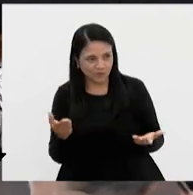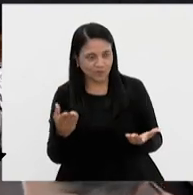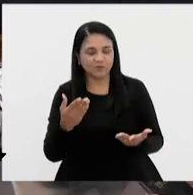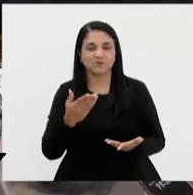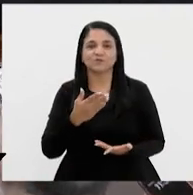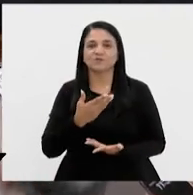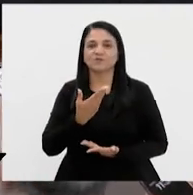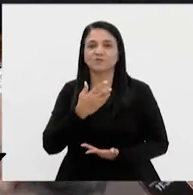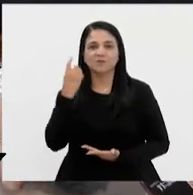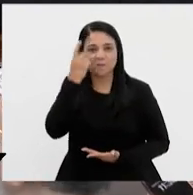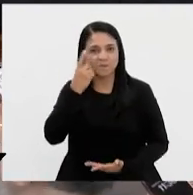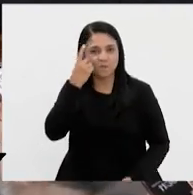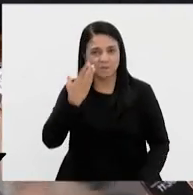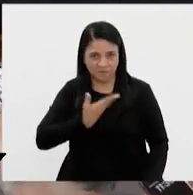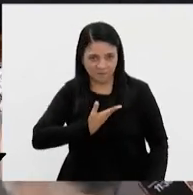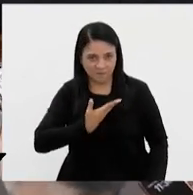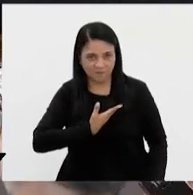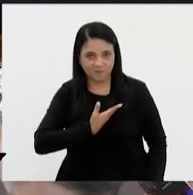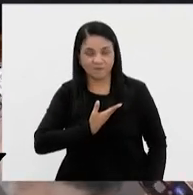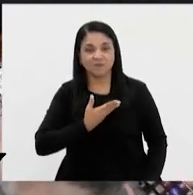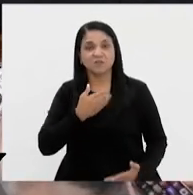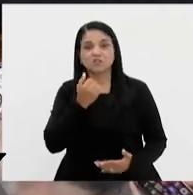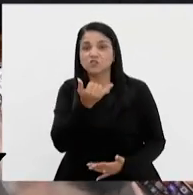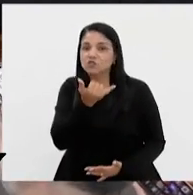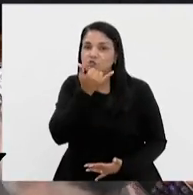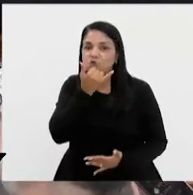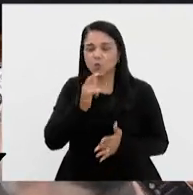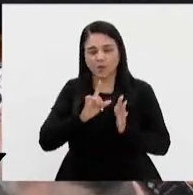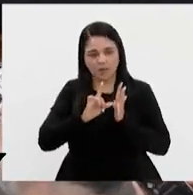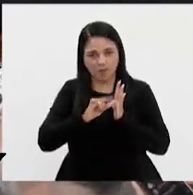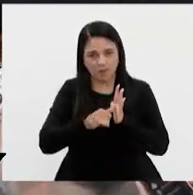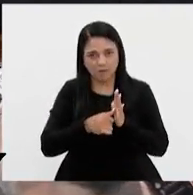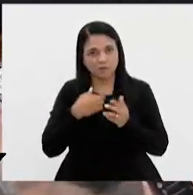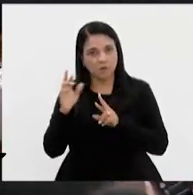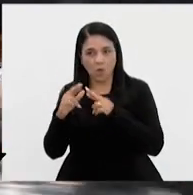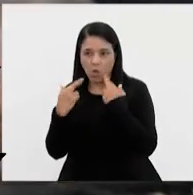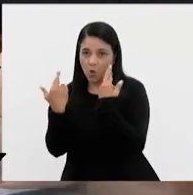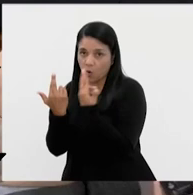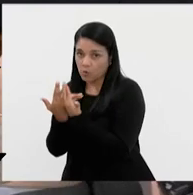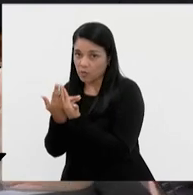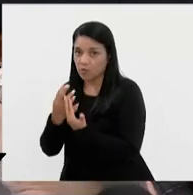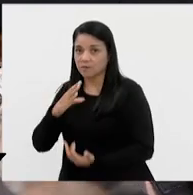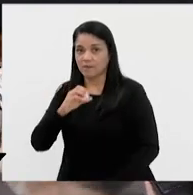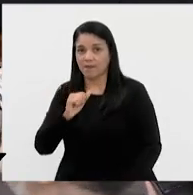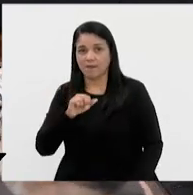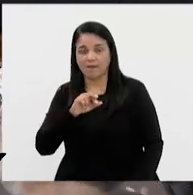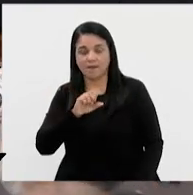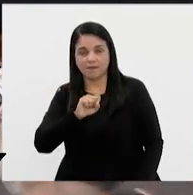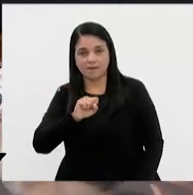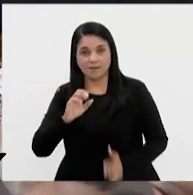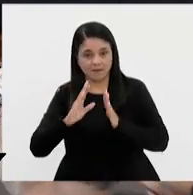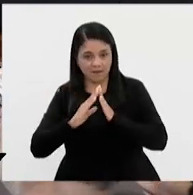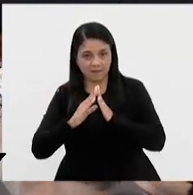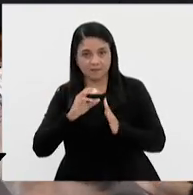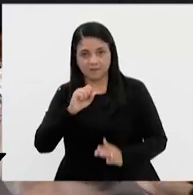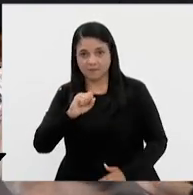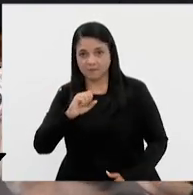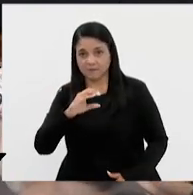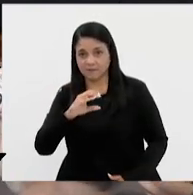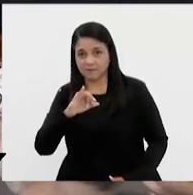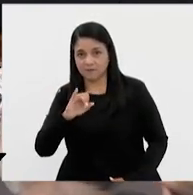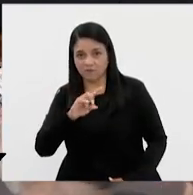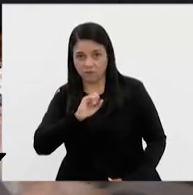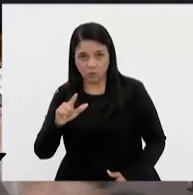amigos deputados. Bom dia. E já peço desculpas pelo atraso. Estava numa reunião na Casa Civil, por isso não consegui chegar a tempo da nossa